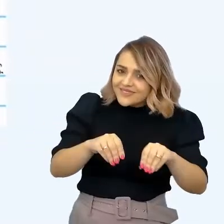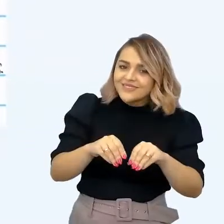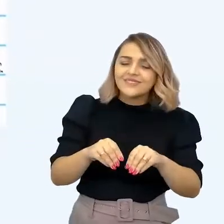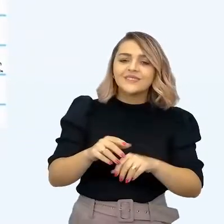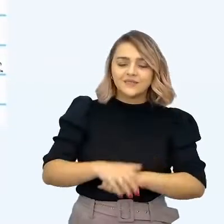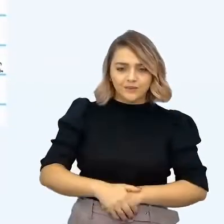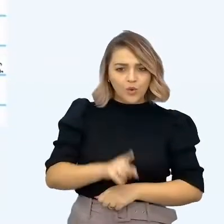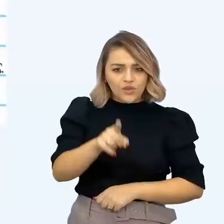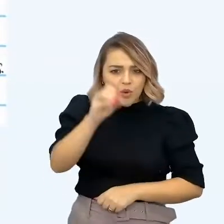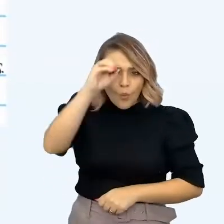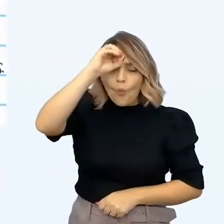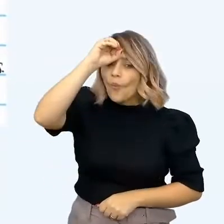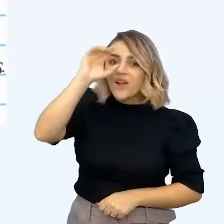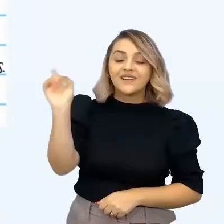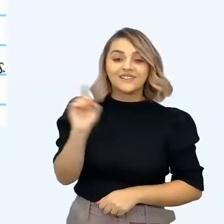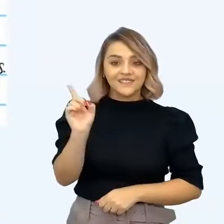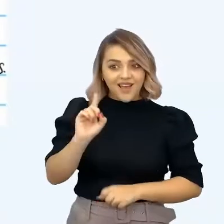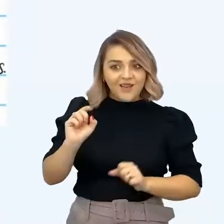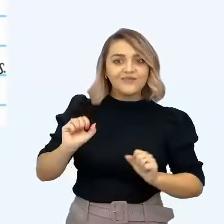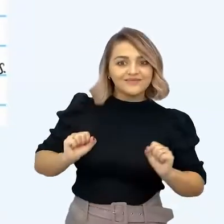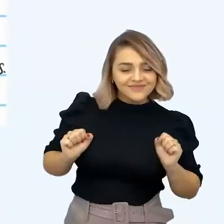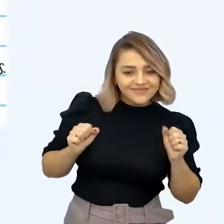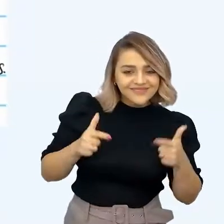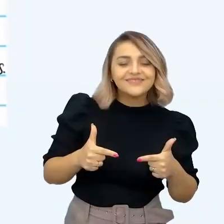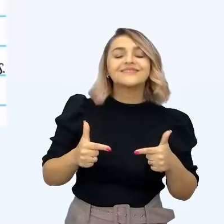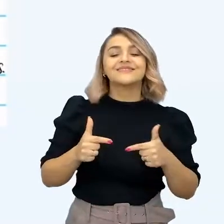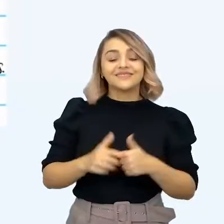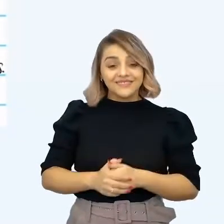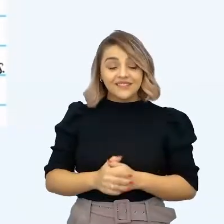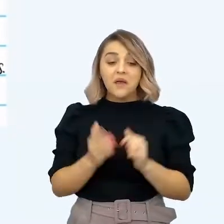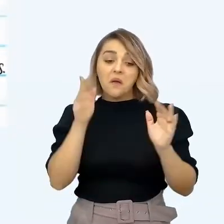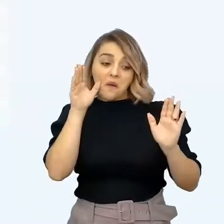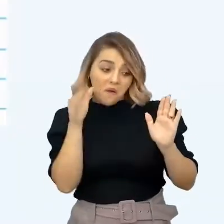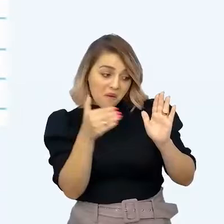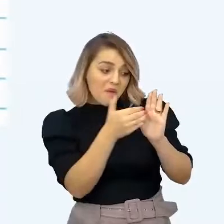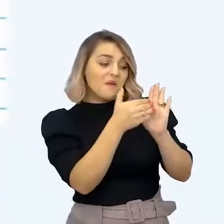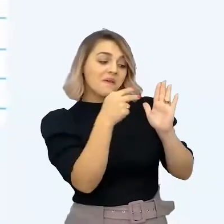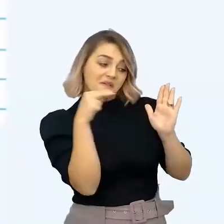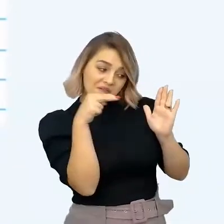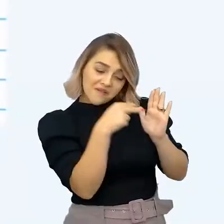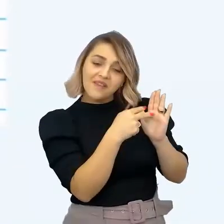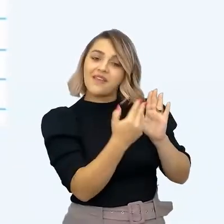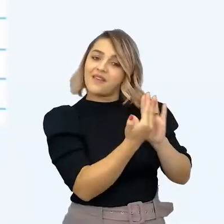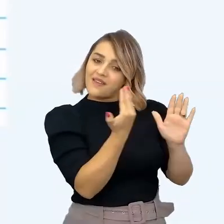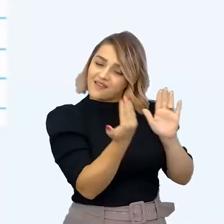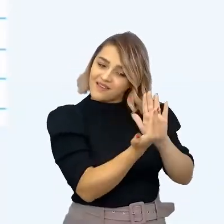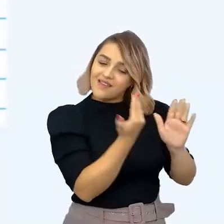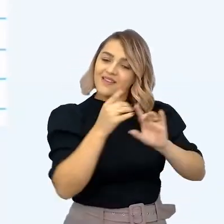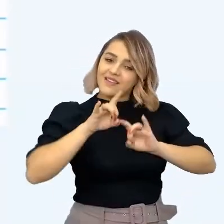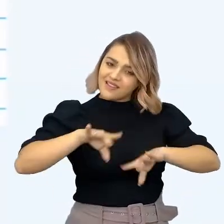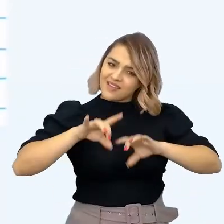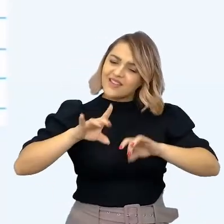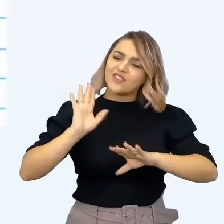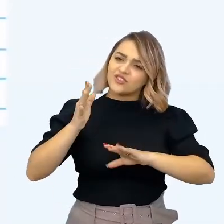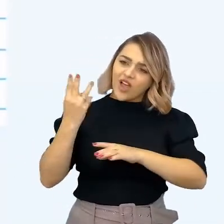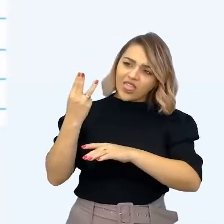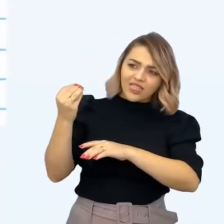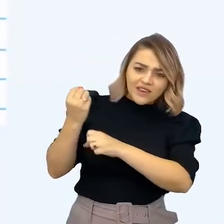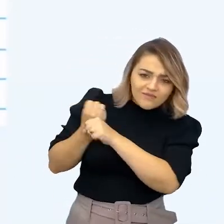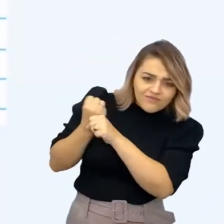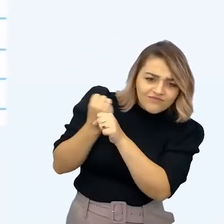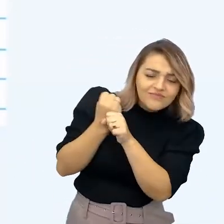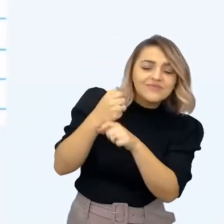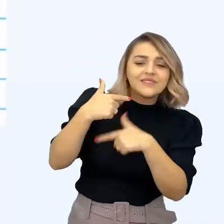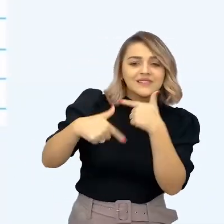os feldispáticos e nada de pagar um micáceo. Consulte o Manual Técnico. Ele é fruto do trabalho de mais de 30 anos dos profissionais